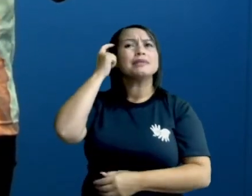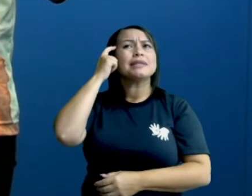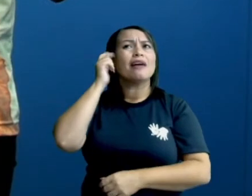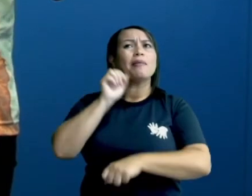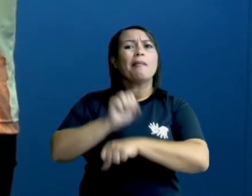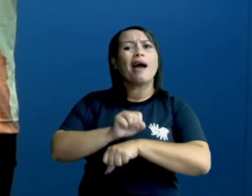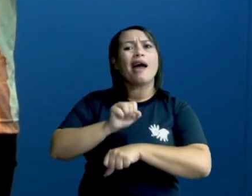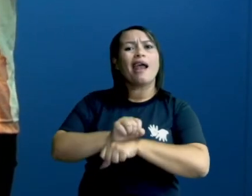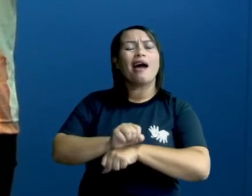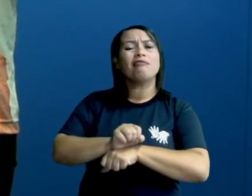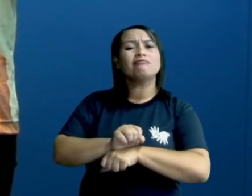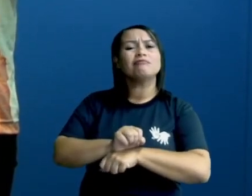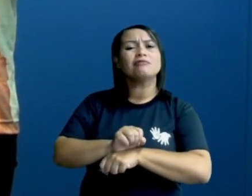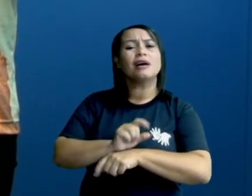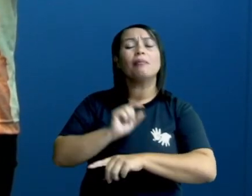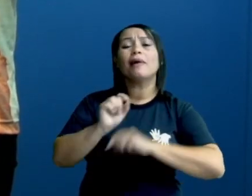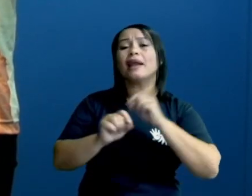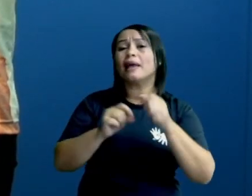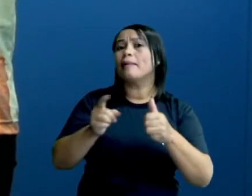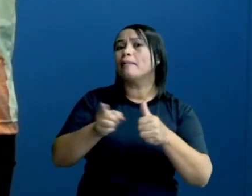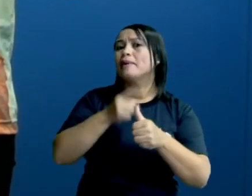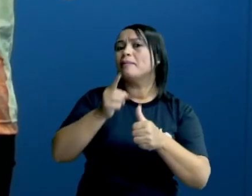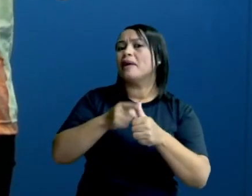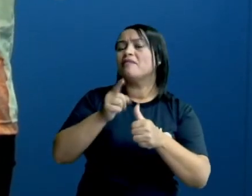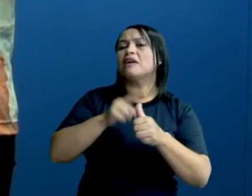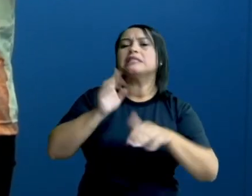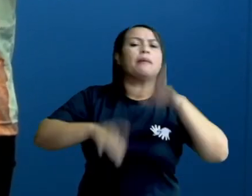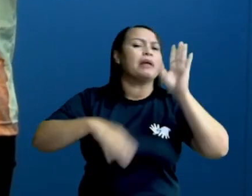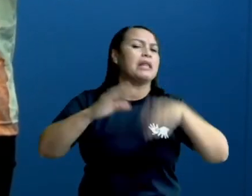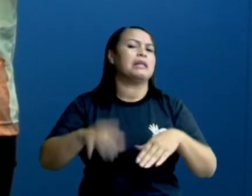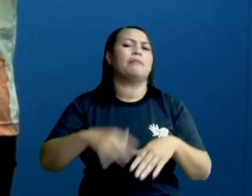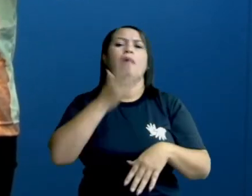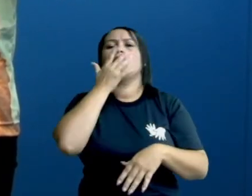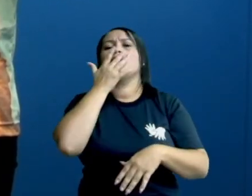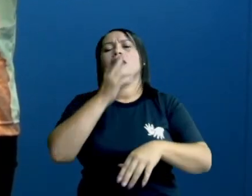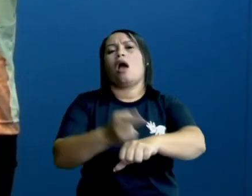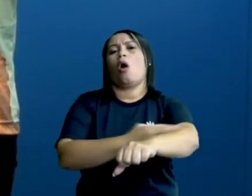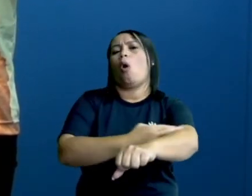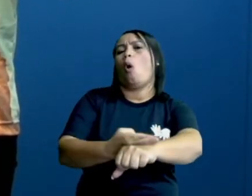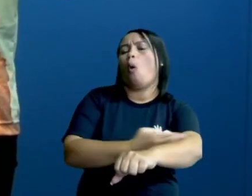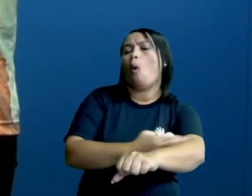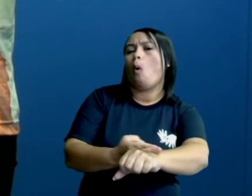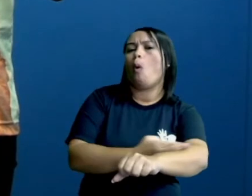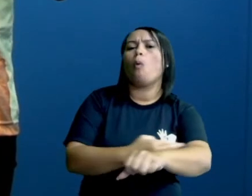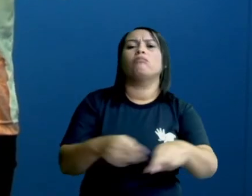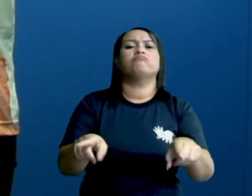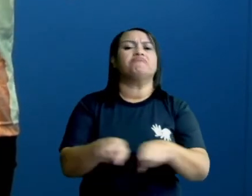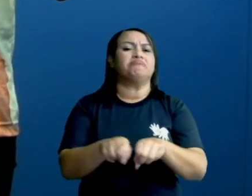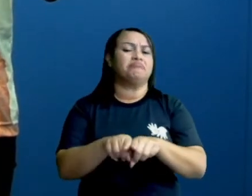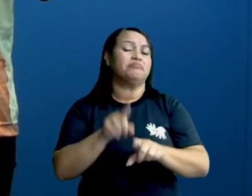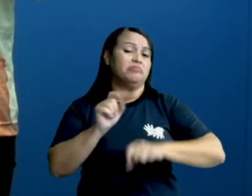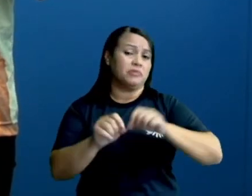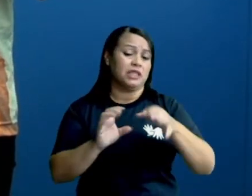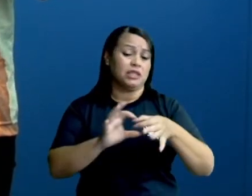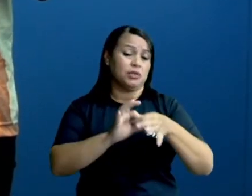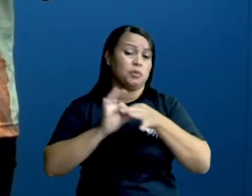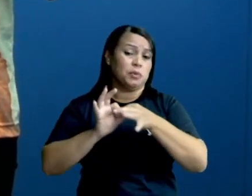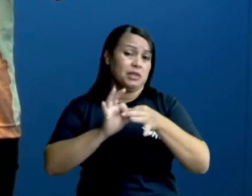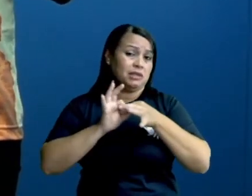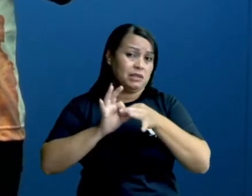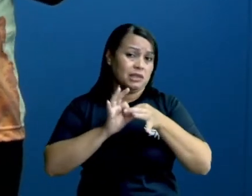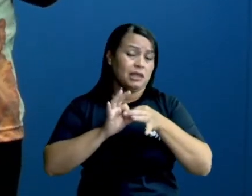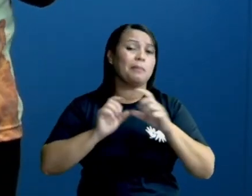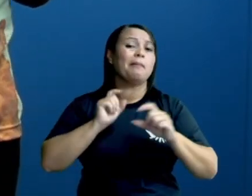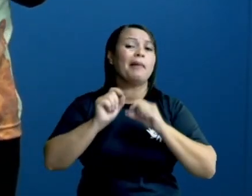primeira vez, né, independente da raça, independente da etnia, se unirem, né,